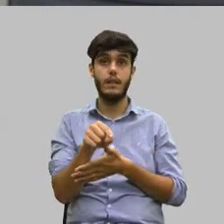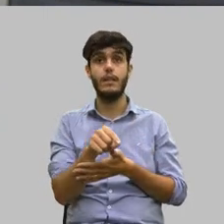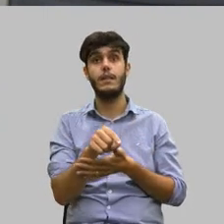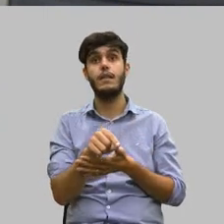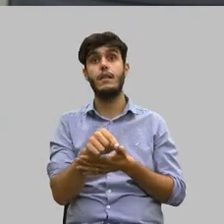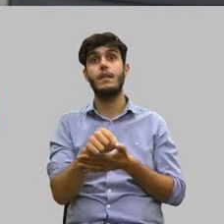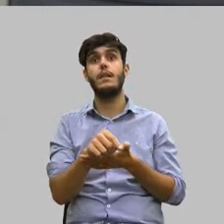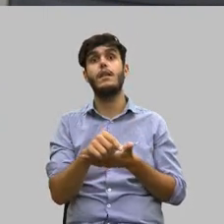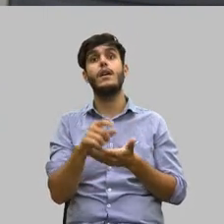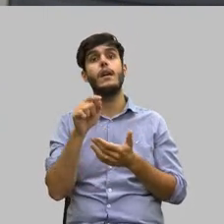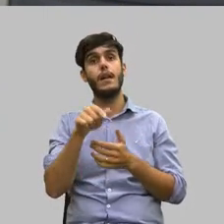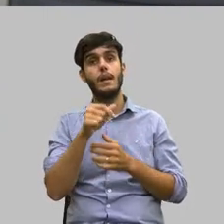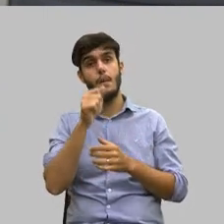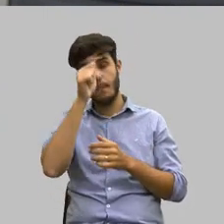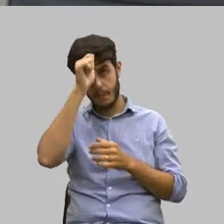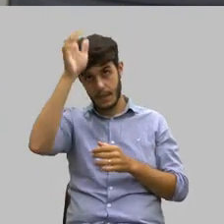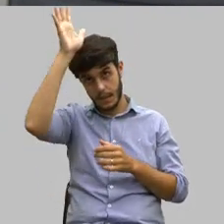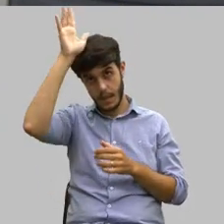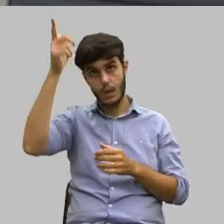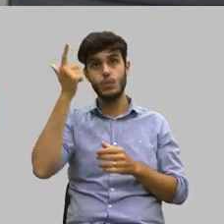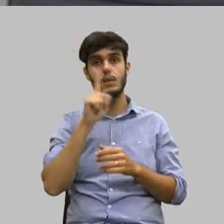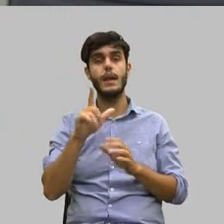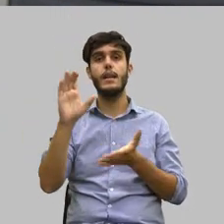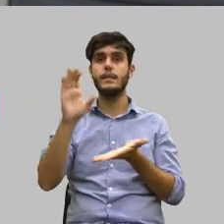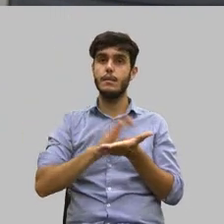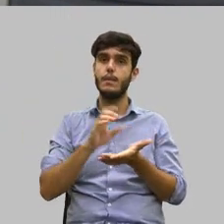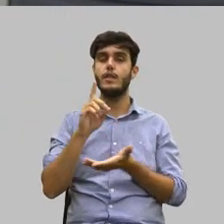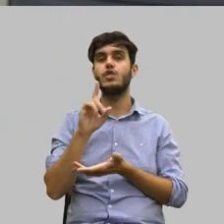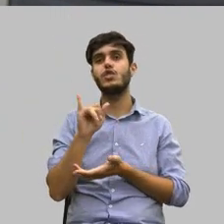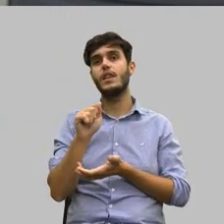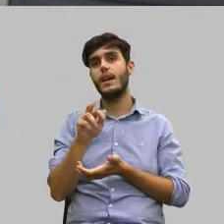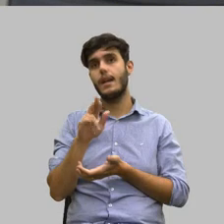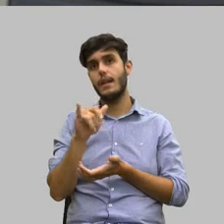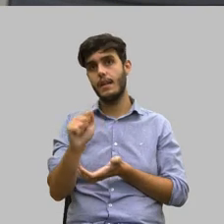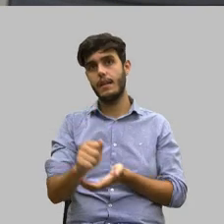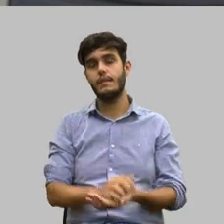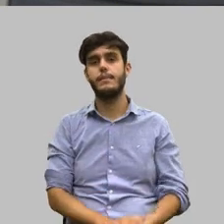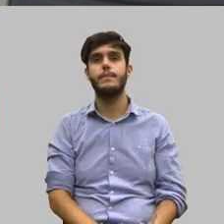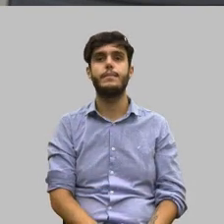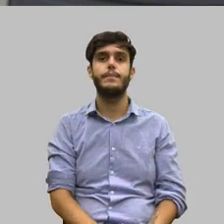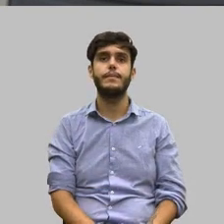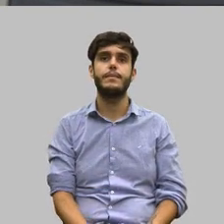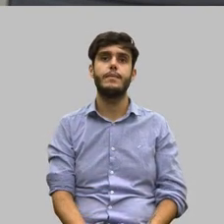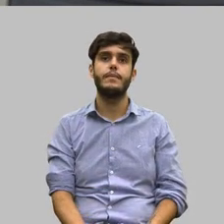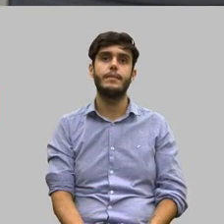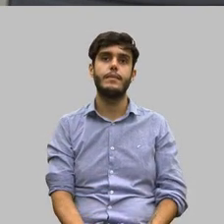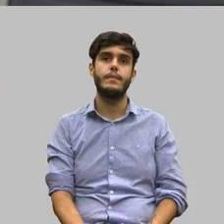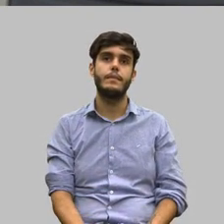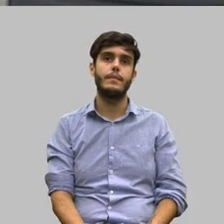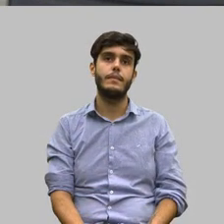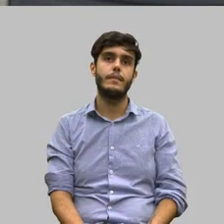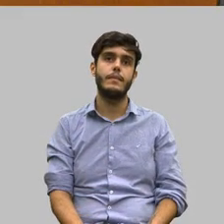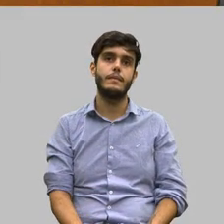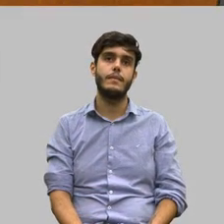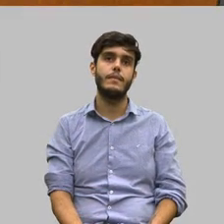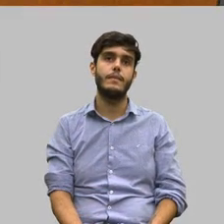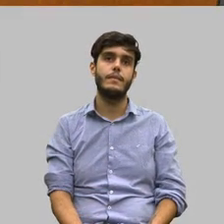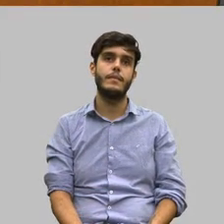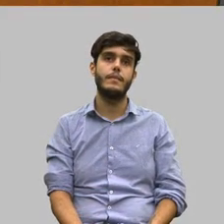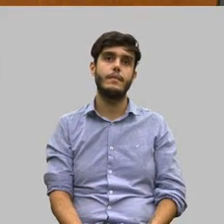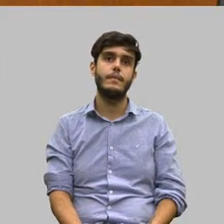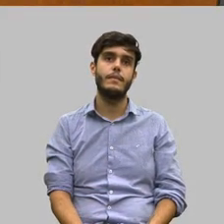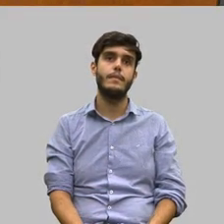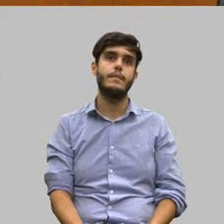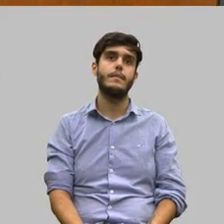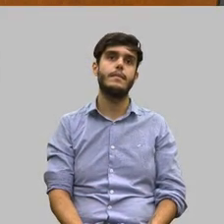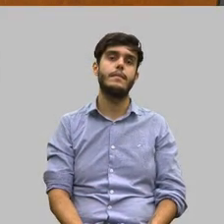militar consegue ali receber a sua diária Então mas lá também tem um tal de fracionar diária 0 V5 50 tem